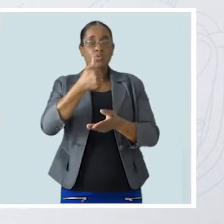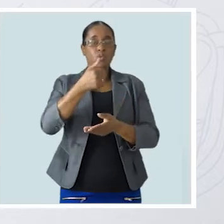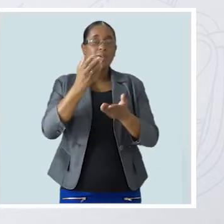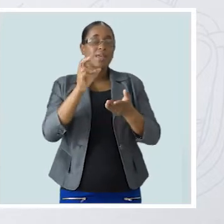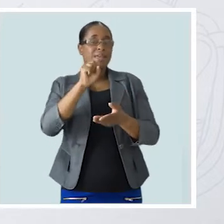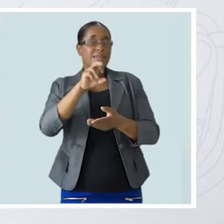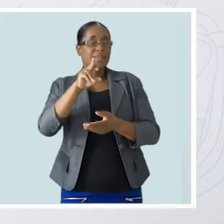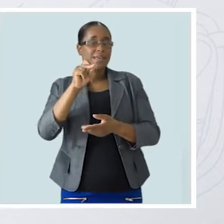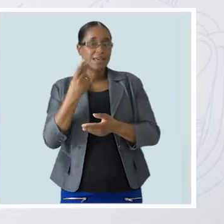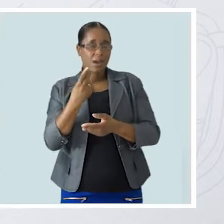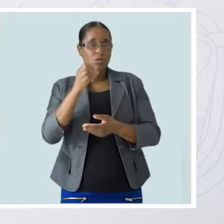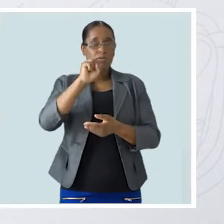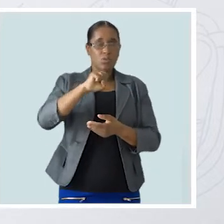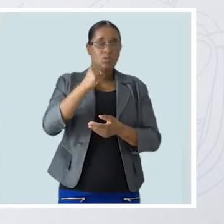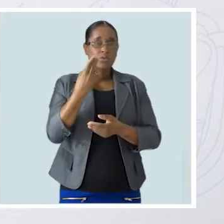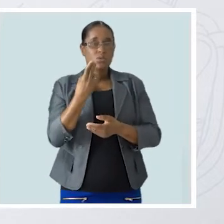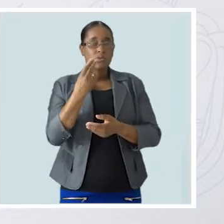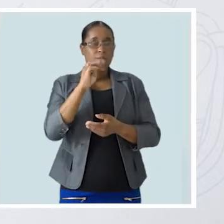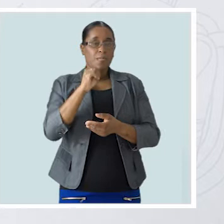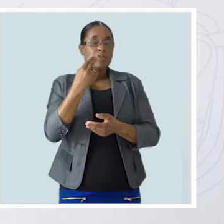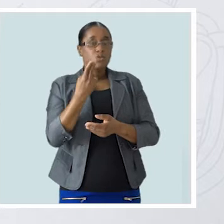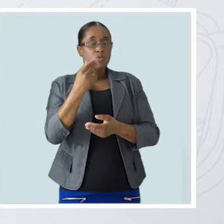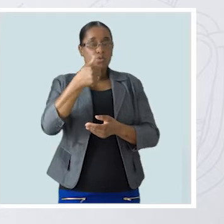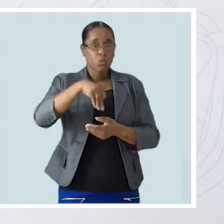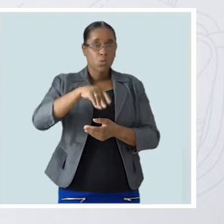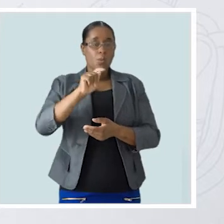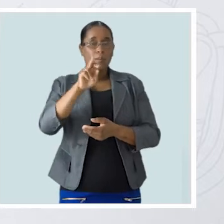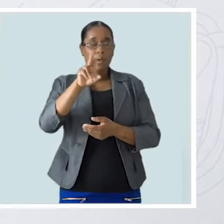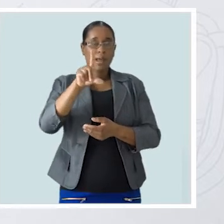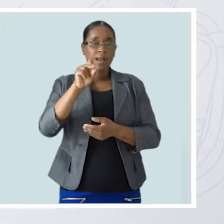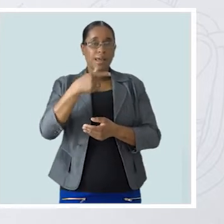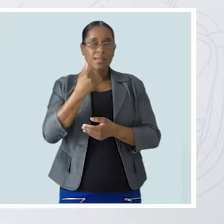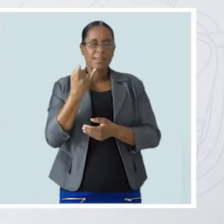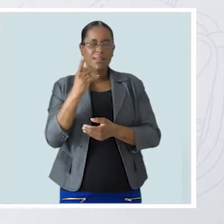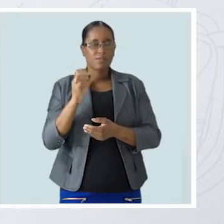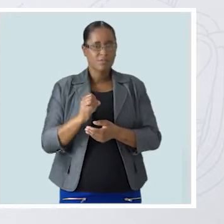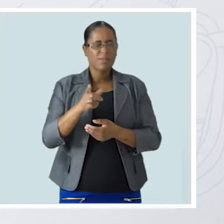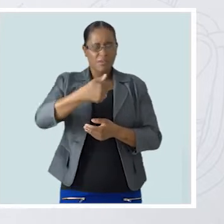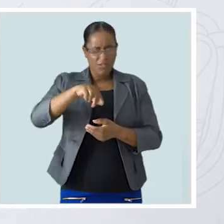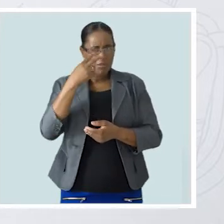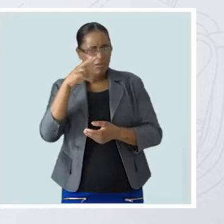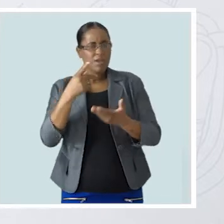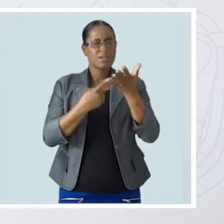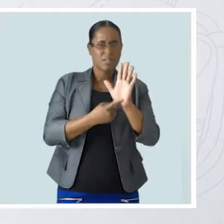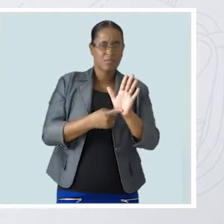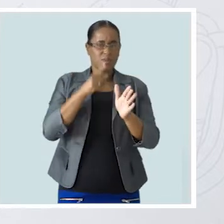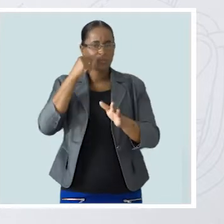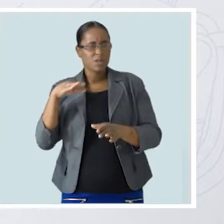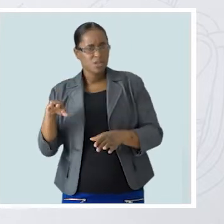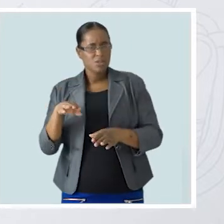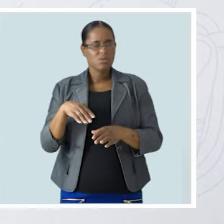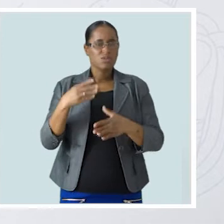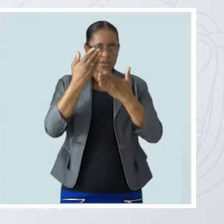aqui. Menina estudiosa e gentil. Do outro lado, menino estudioso